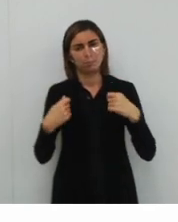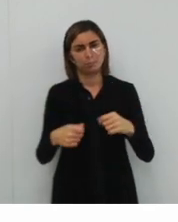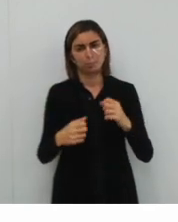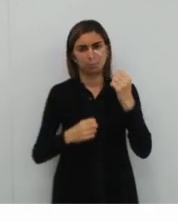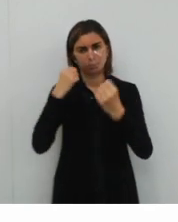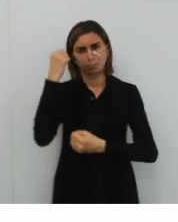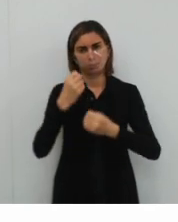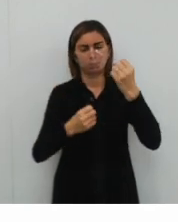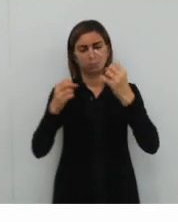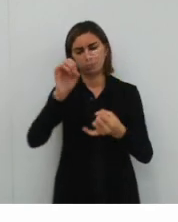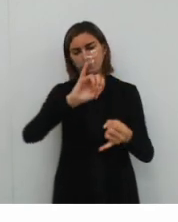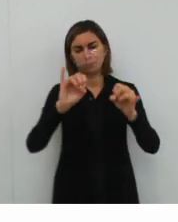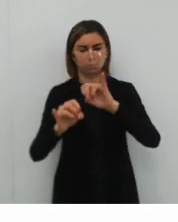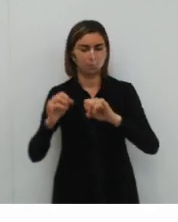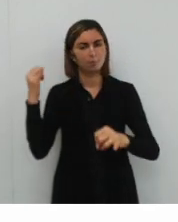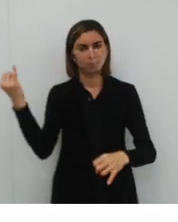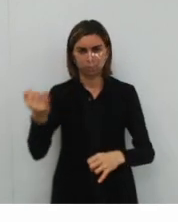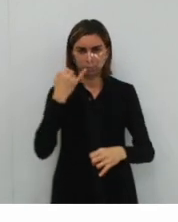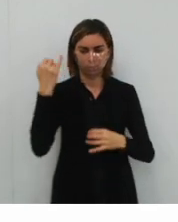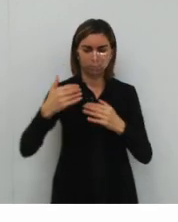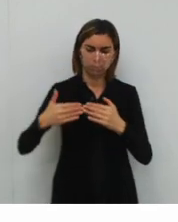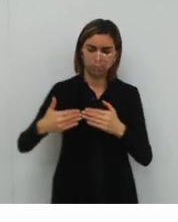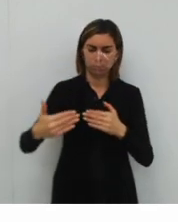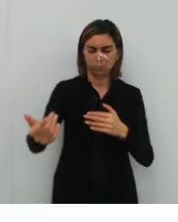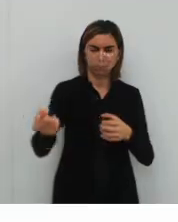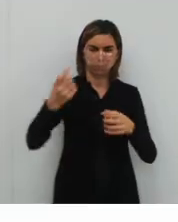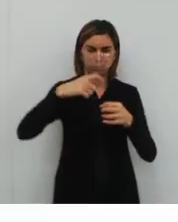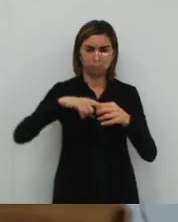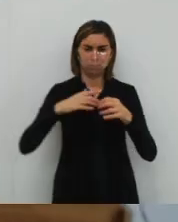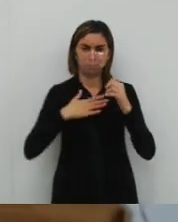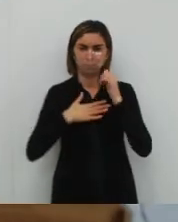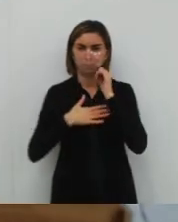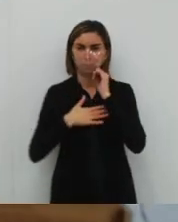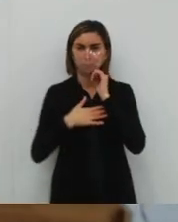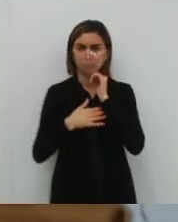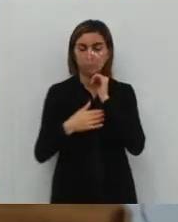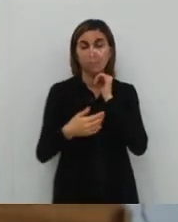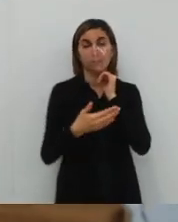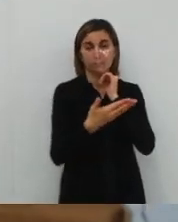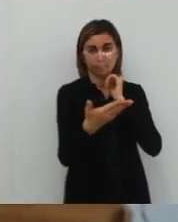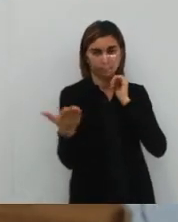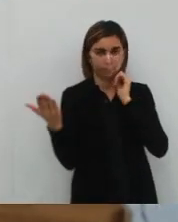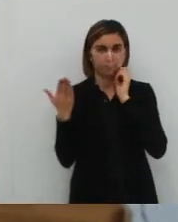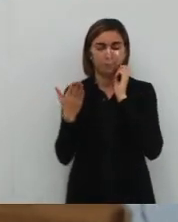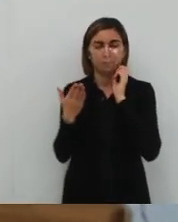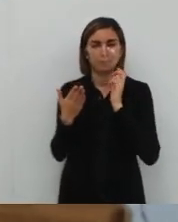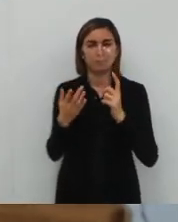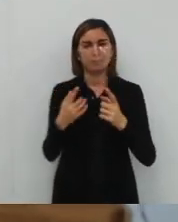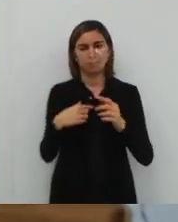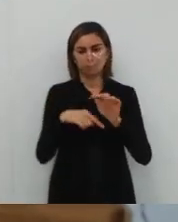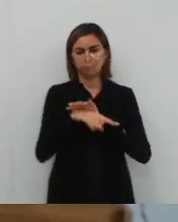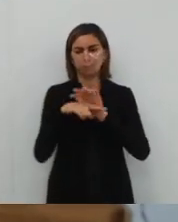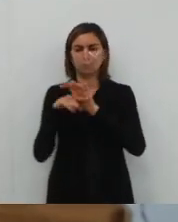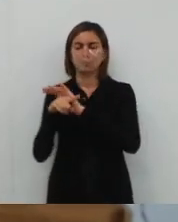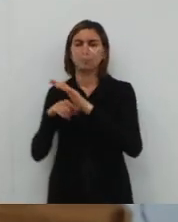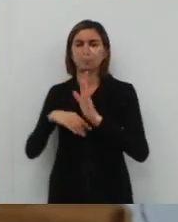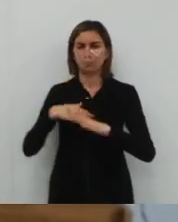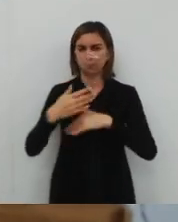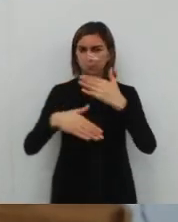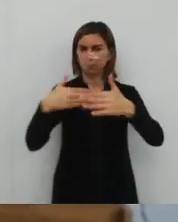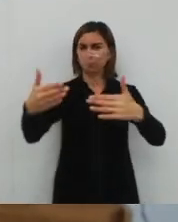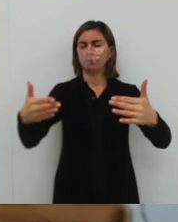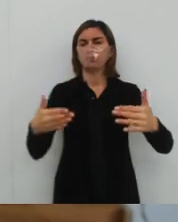foi fundamental, porque foi através dela, volta para mim, por favor, foi através dela que a pesquisa e o